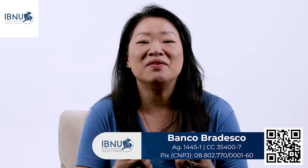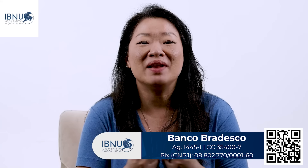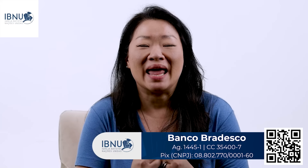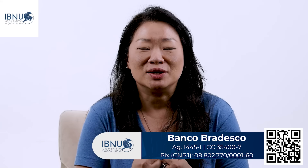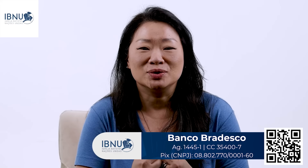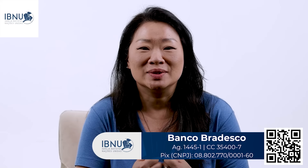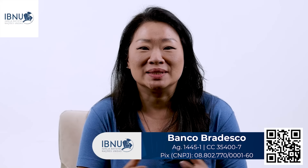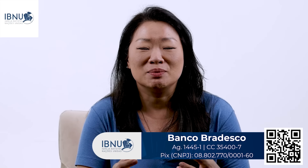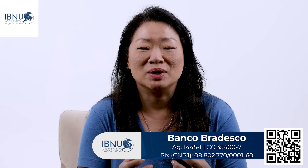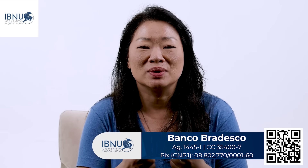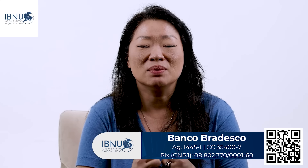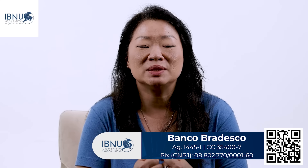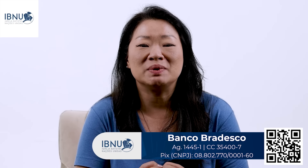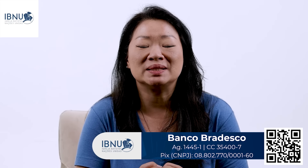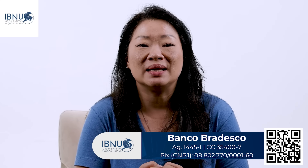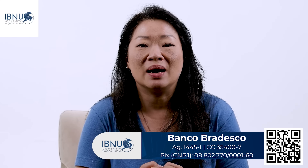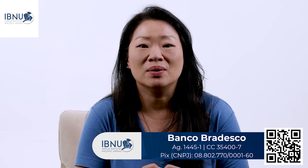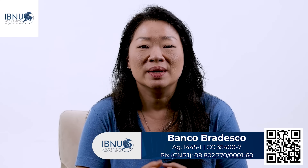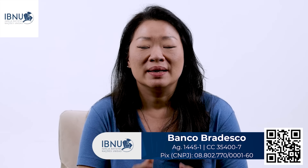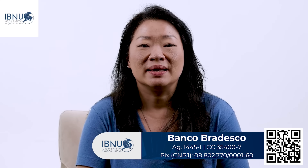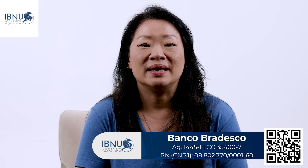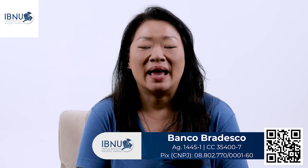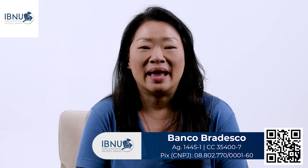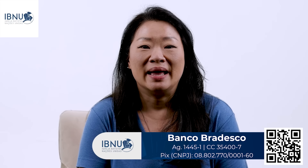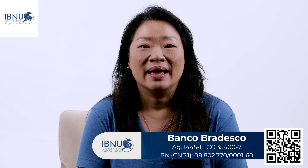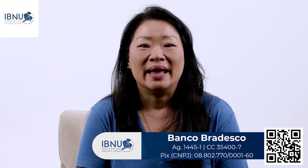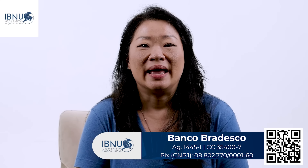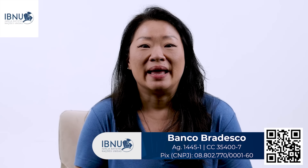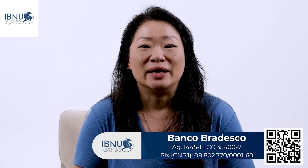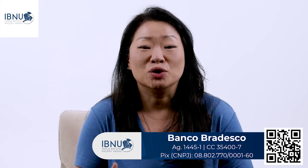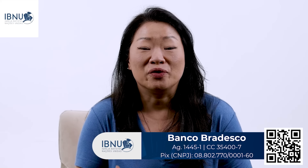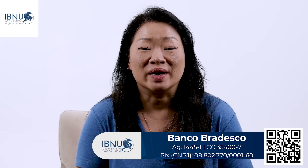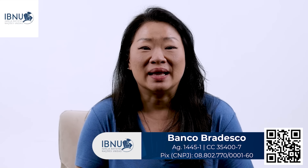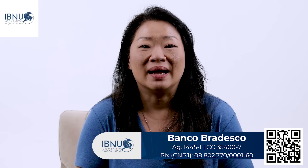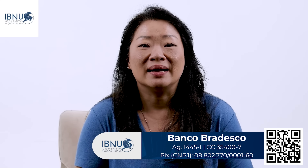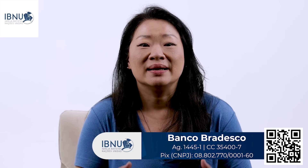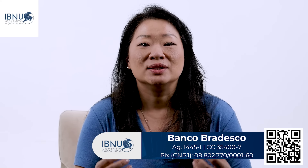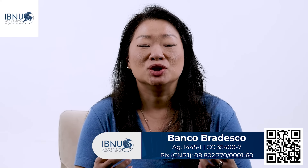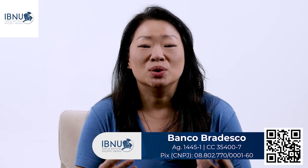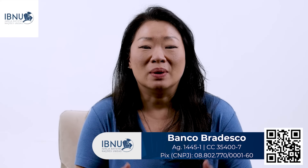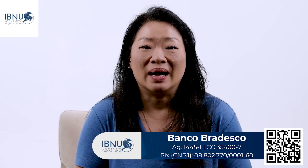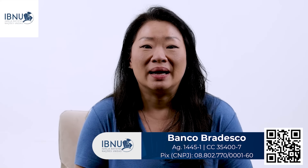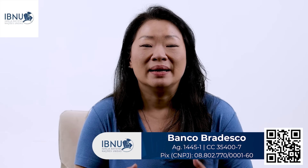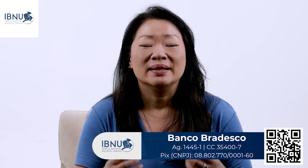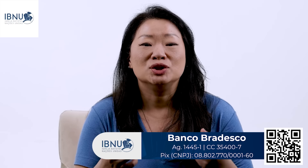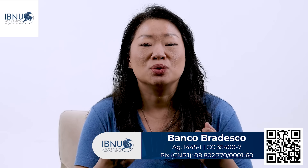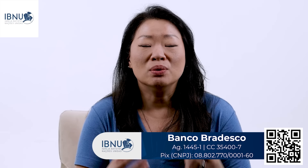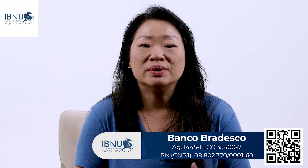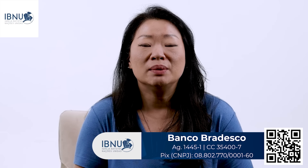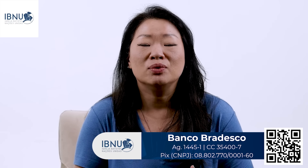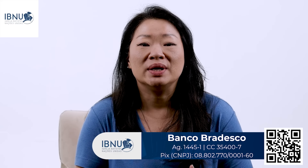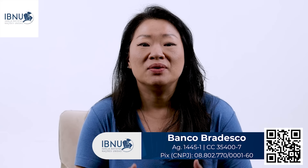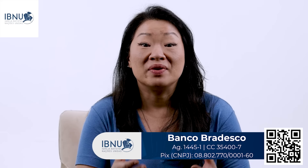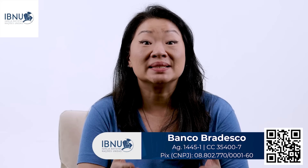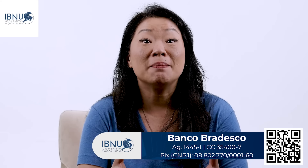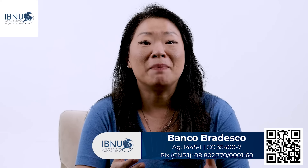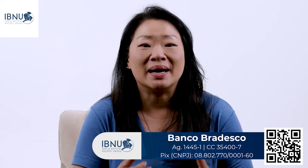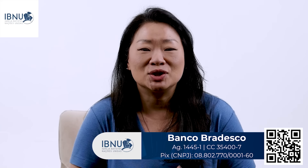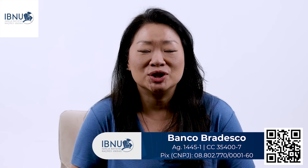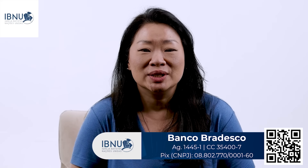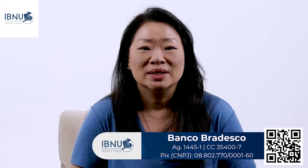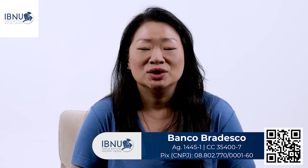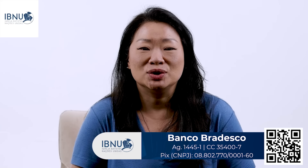desse privilégio, desse momento tão especial que é de ofertar, de doar, de contribuir e